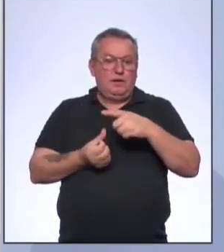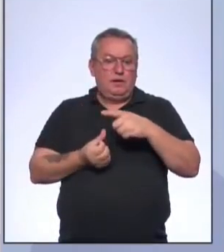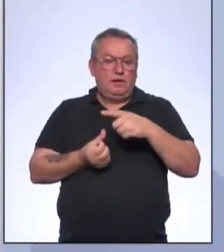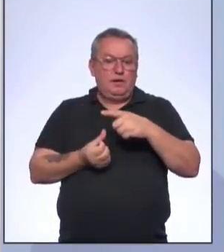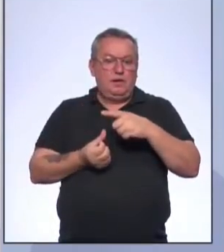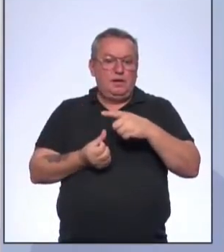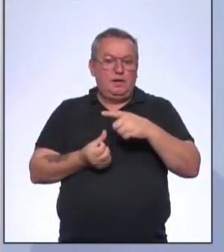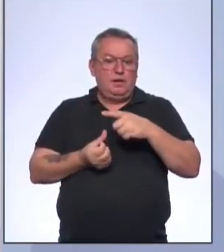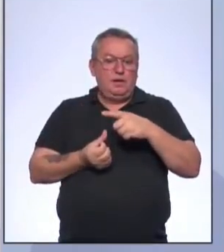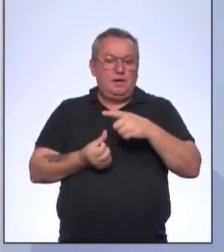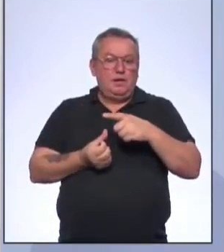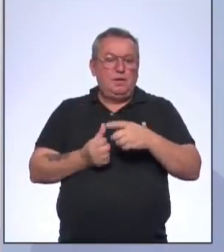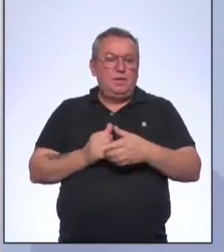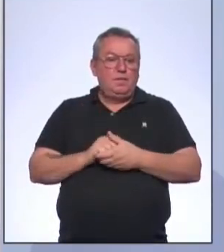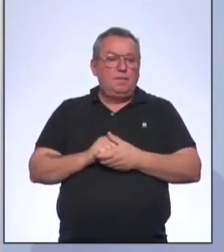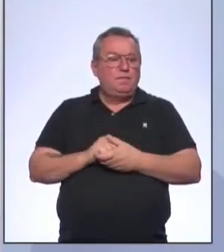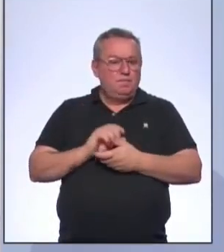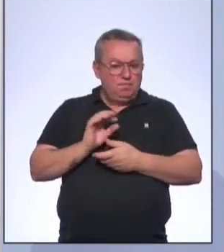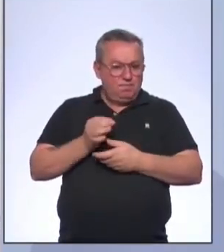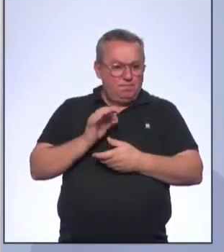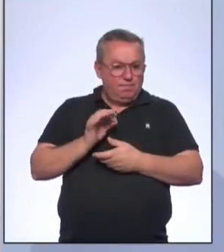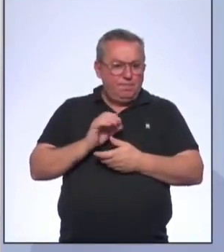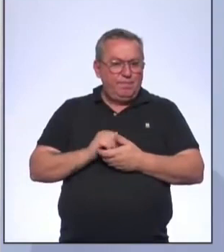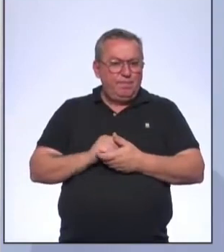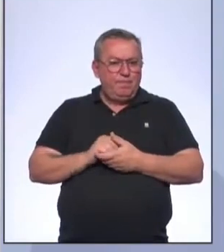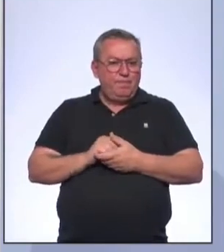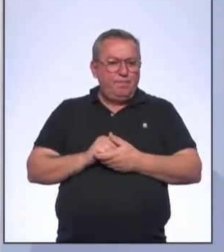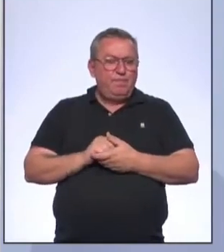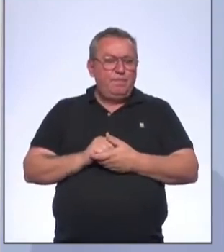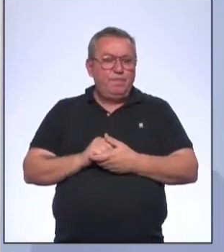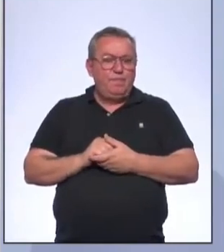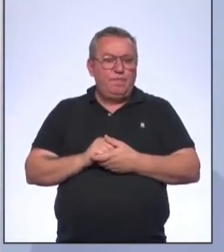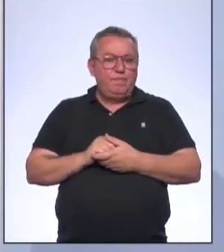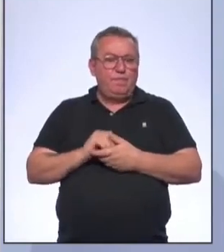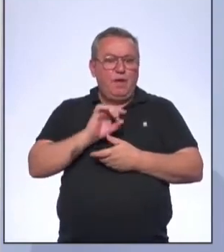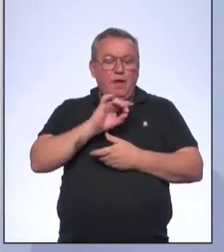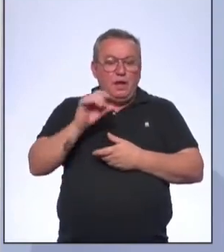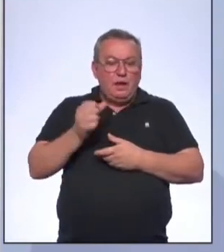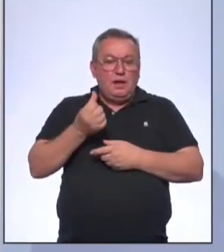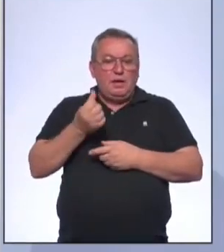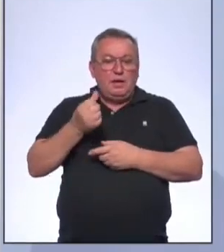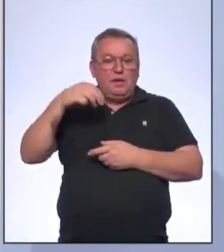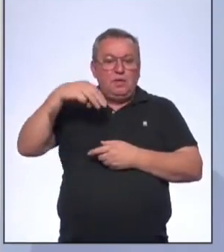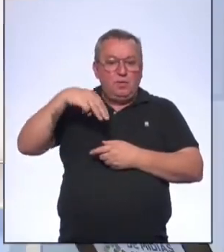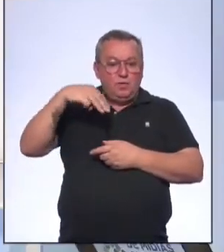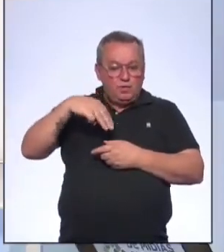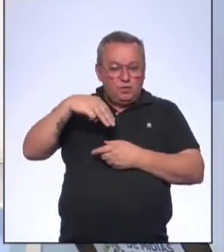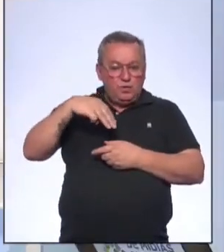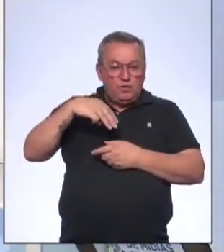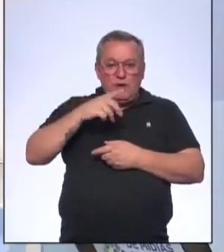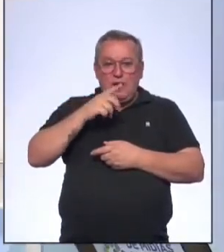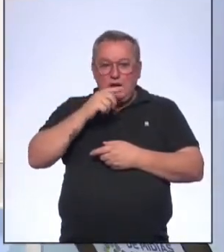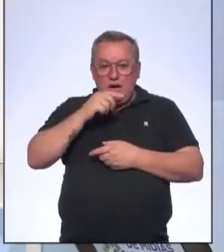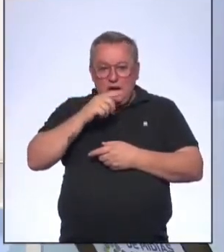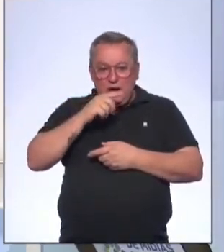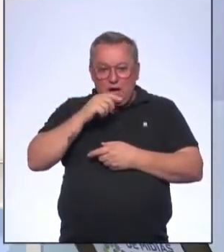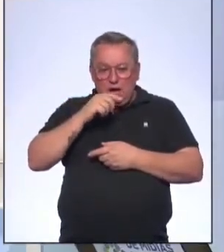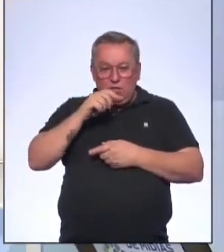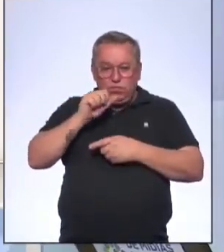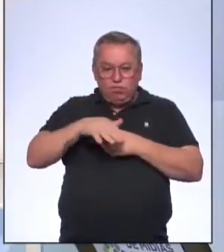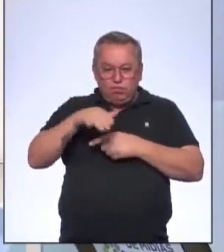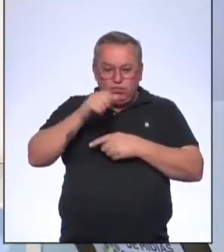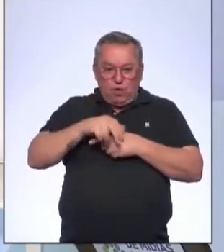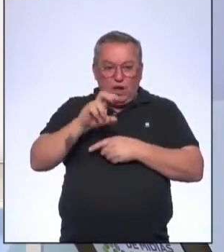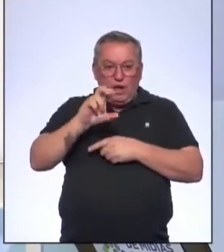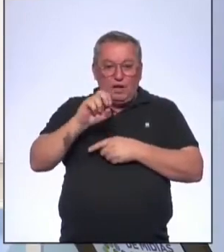por 6. Isso. Não é isso? Tá? Ou seja, a cada 6 minutos, a torneira dispensa 50 litros. Mas